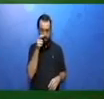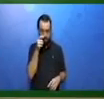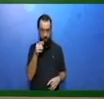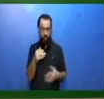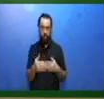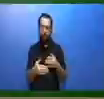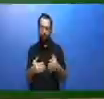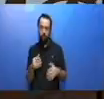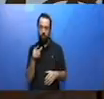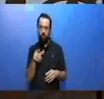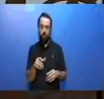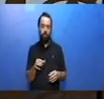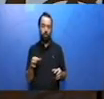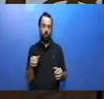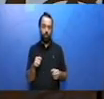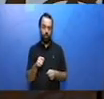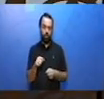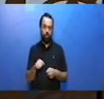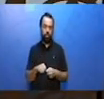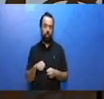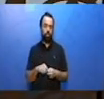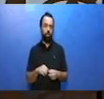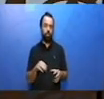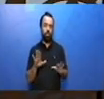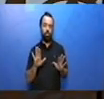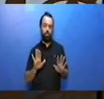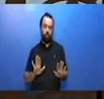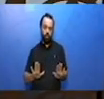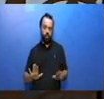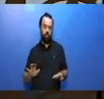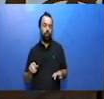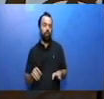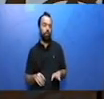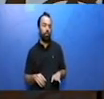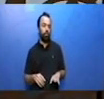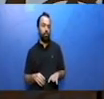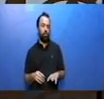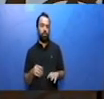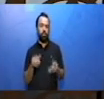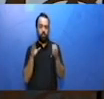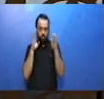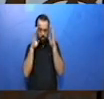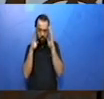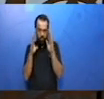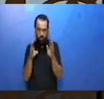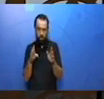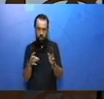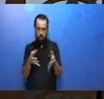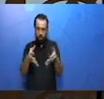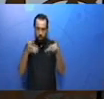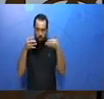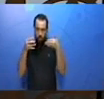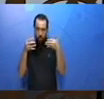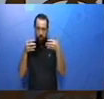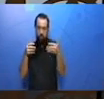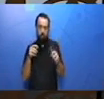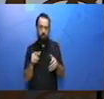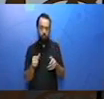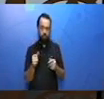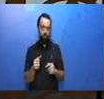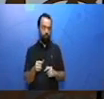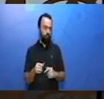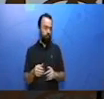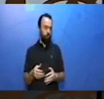bastante capricho e aí mandar a foto para sua professora. Então, presta atenção aqui como eu fiz, eu vou te mostrar